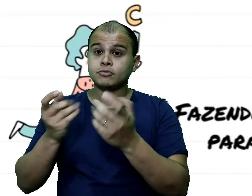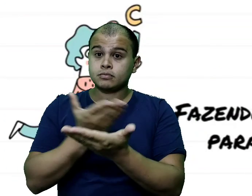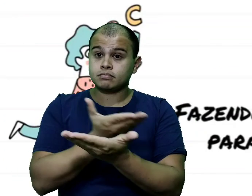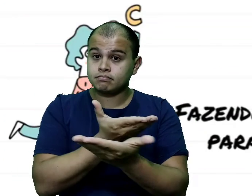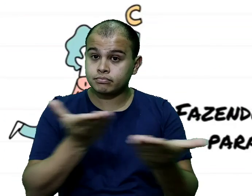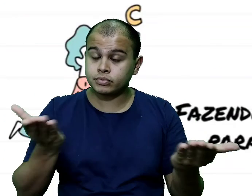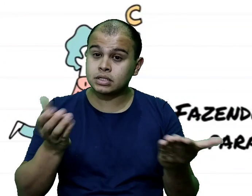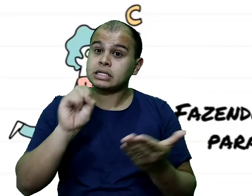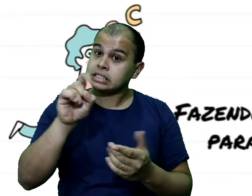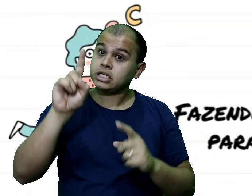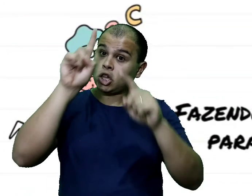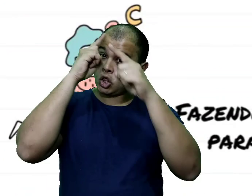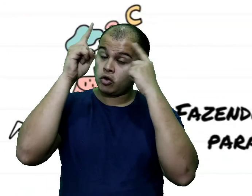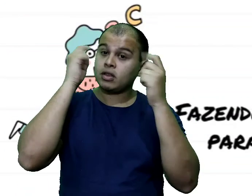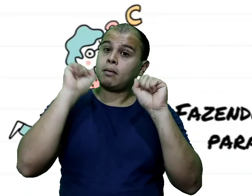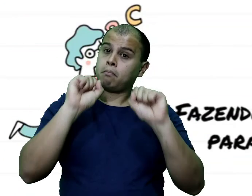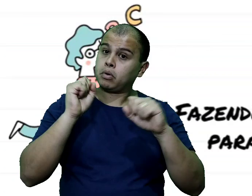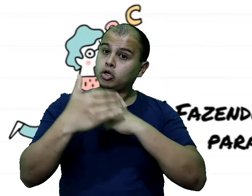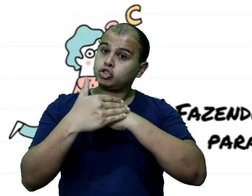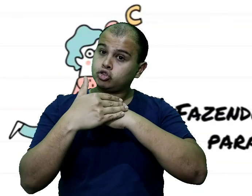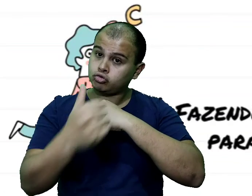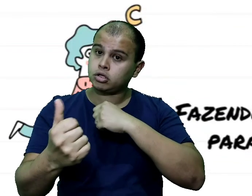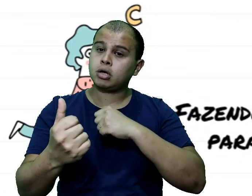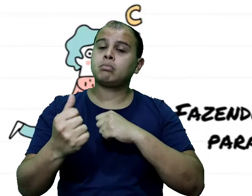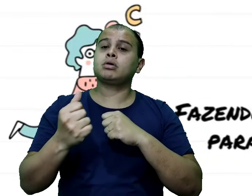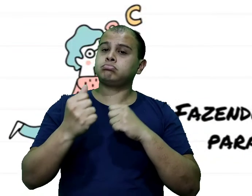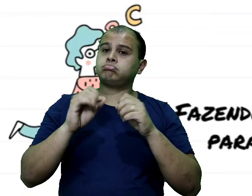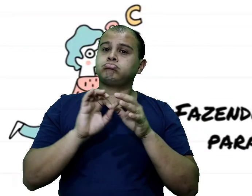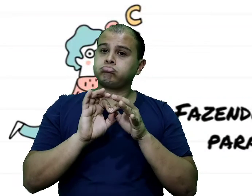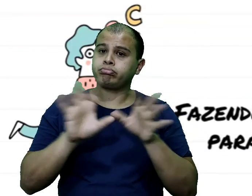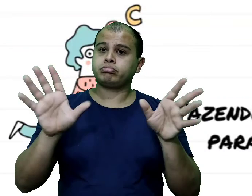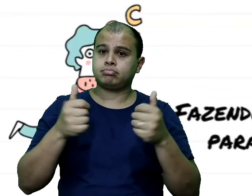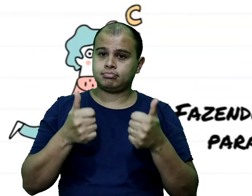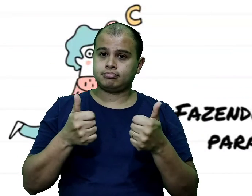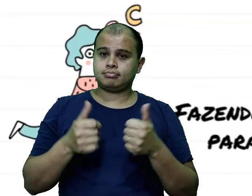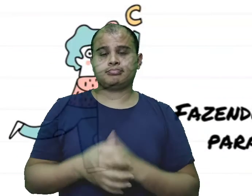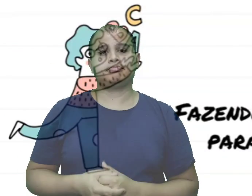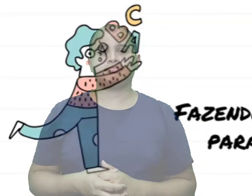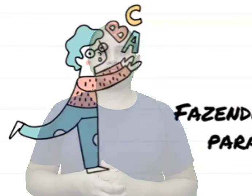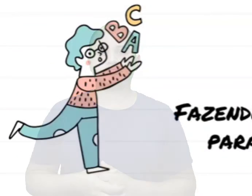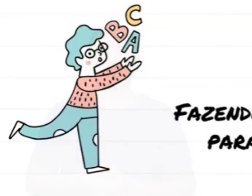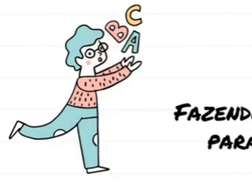Boa reunião para vocês. Qualquer dúvida eu estou online por aqui para retirar.